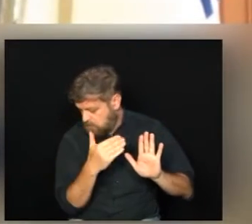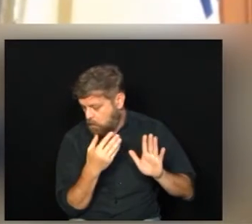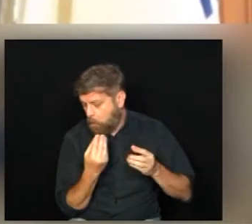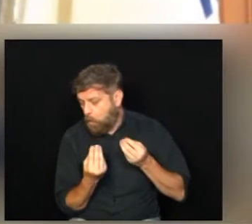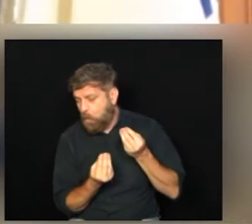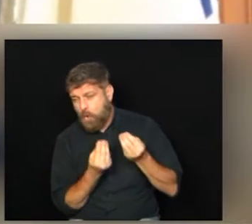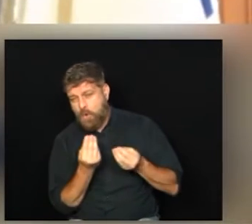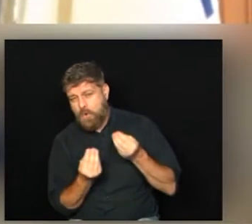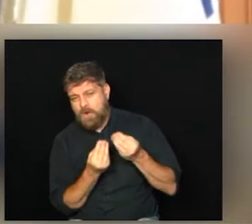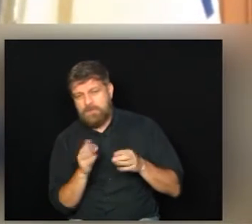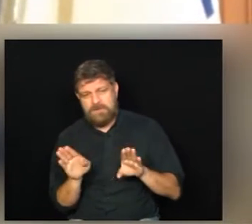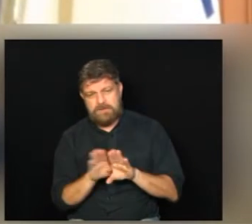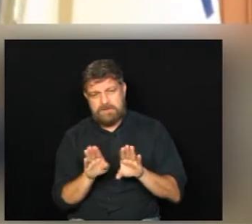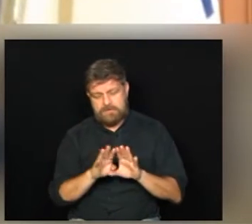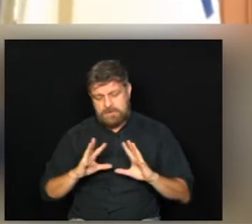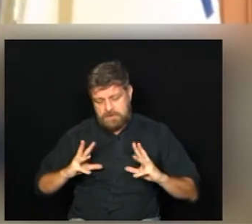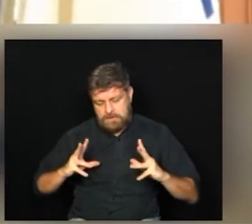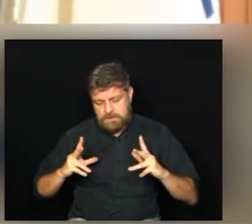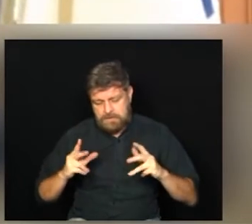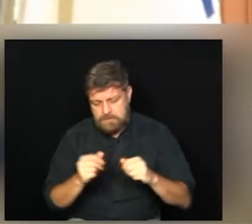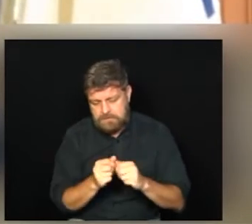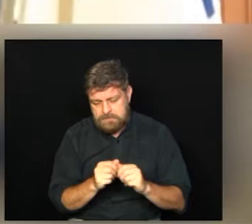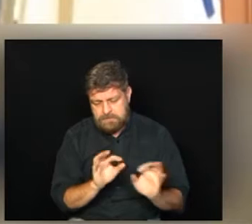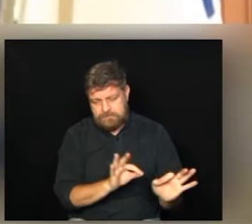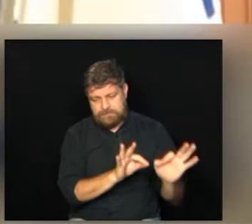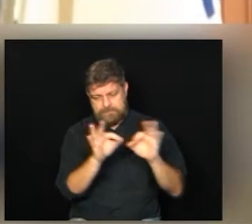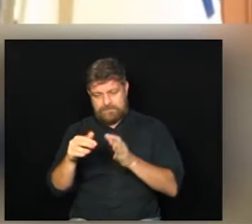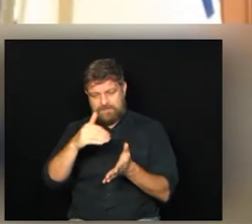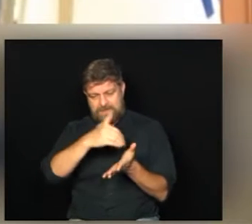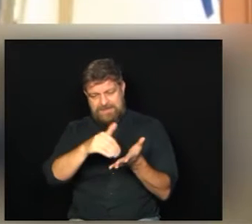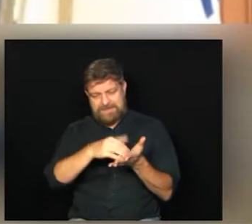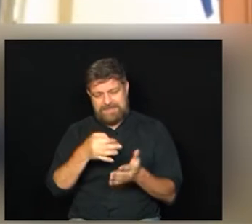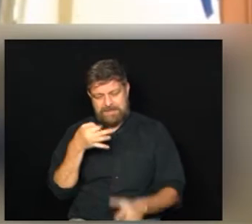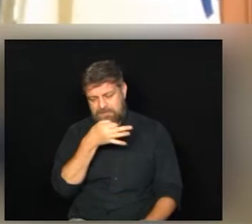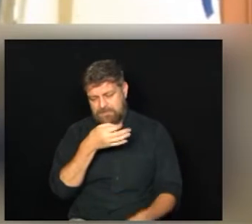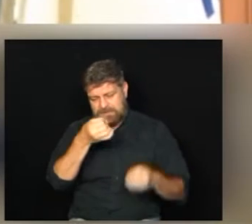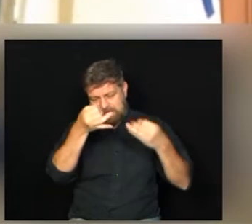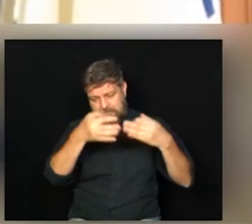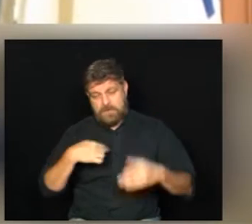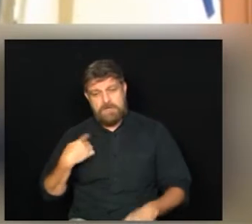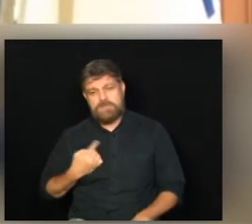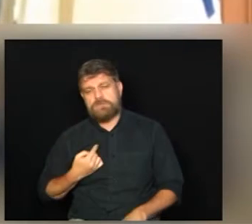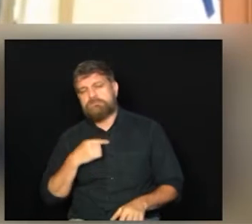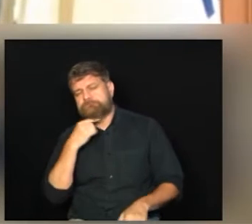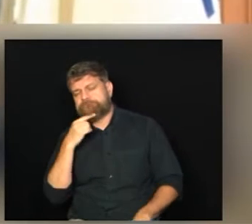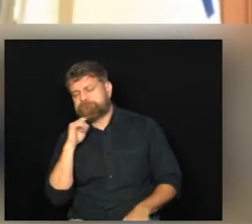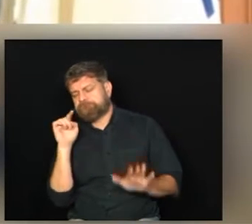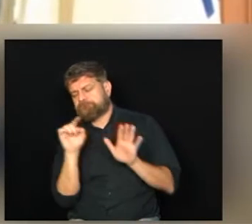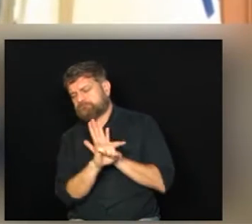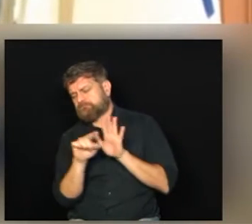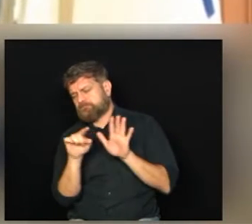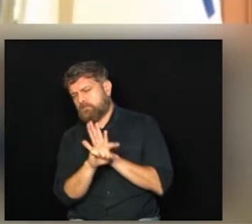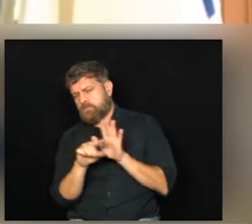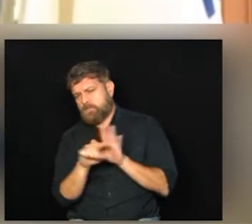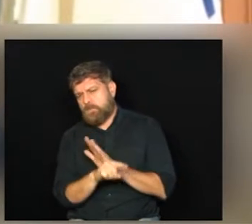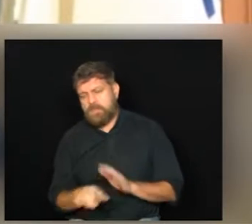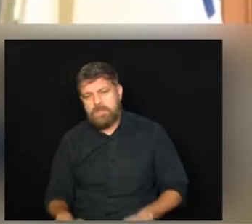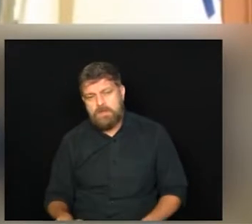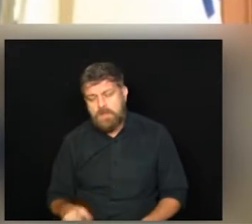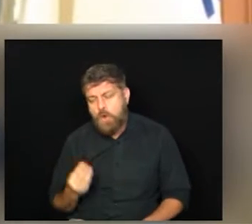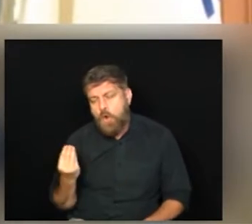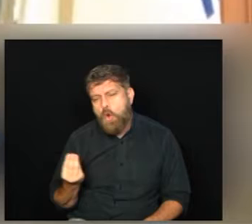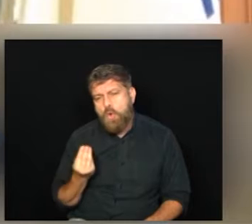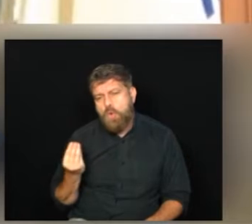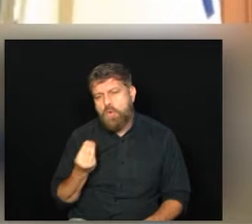respeitados, né? Então isso tudo está sendo acompanhado, o secretário falou bastante sobre isso, a gente também questionou bastante esses aspectos, como